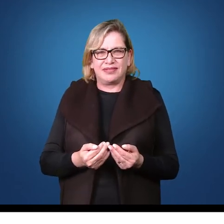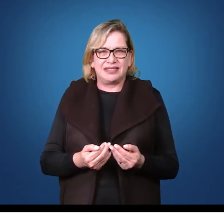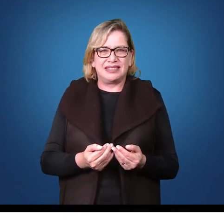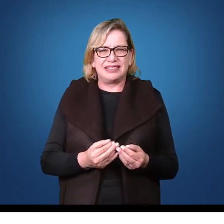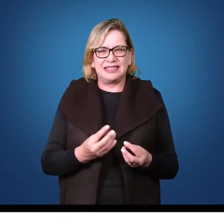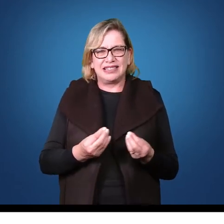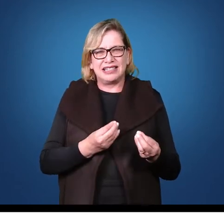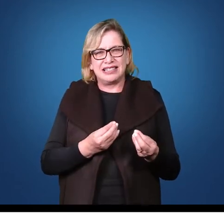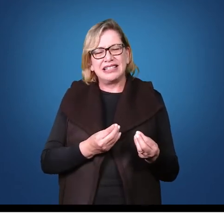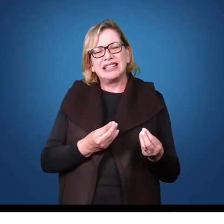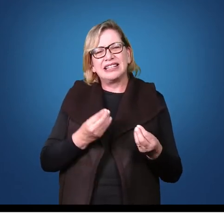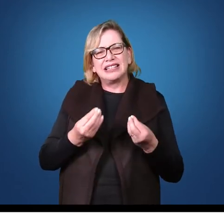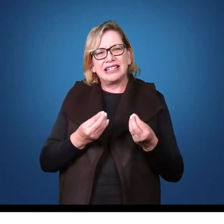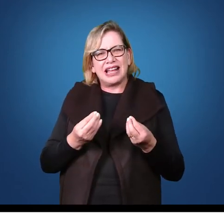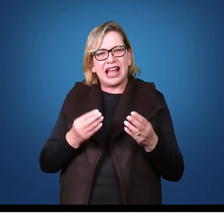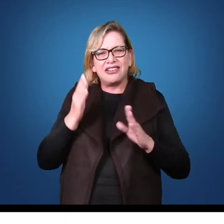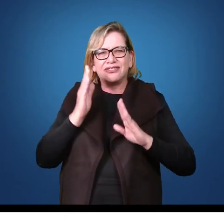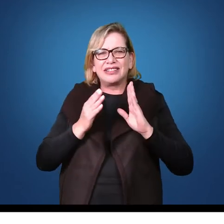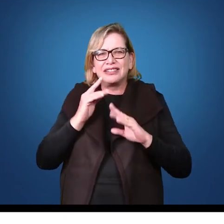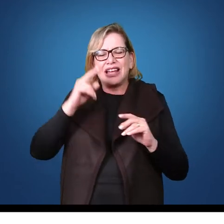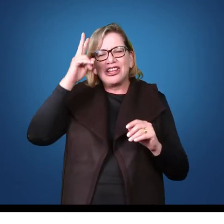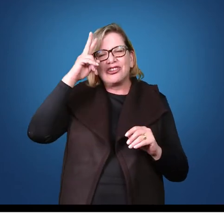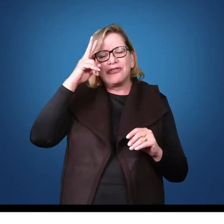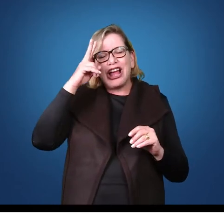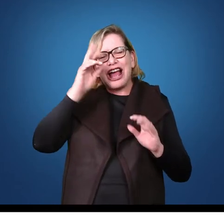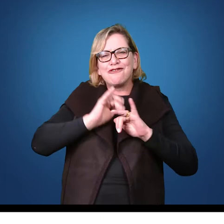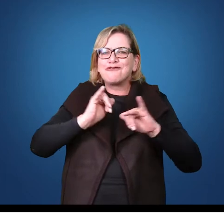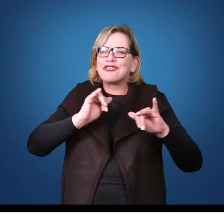É? Dizem que as histórias